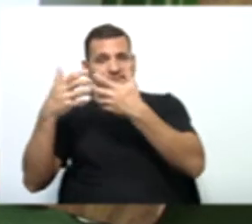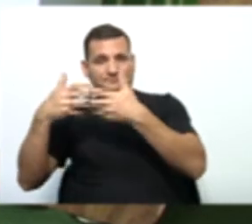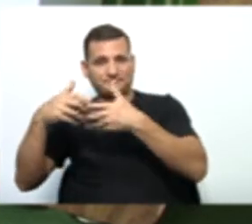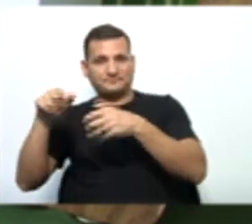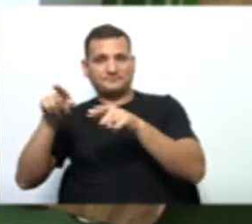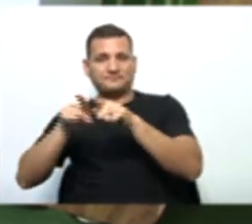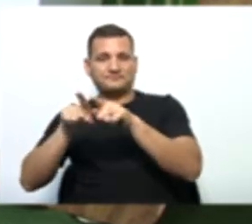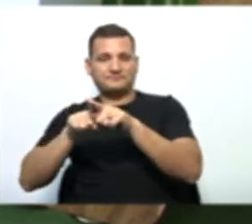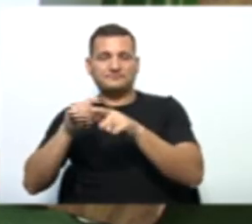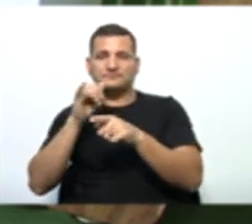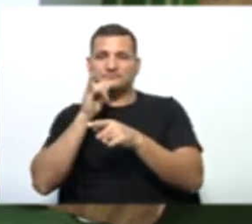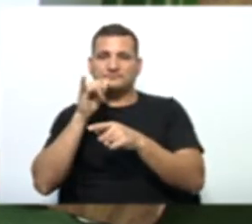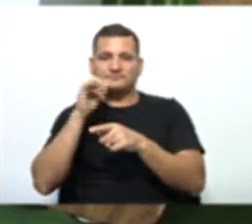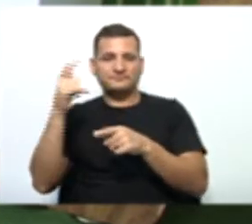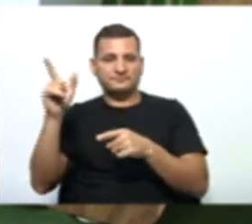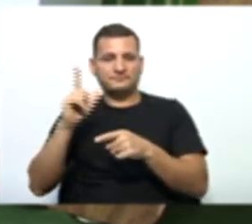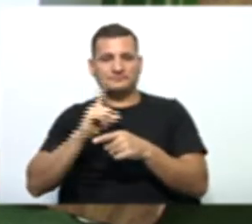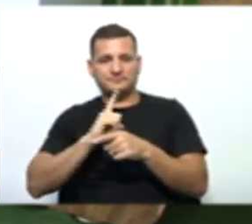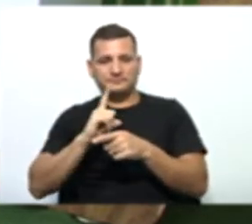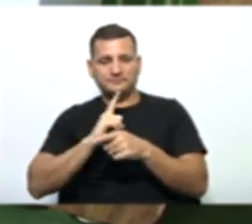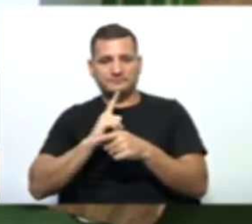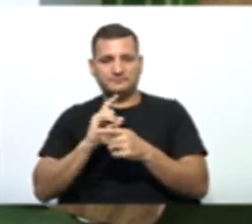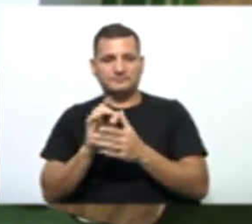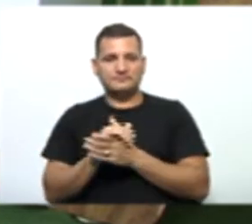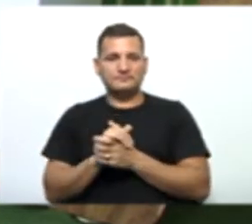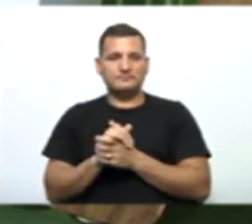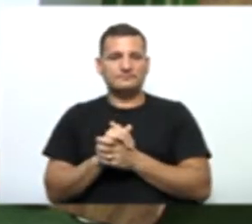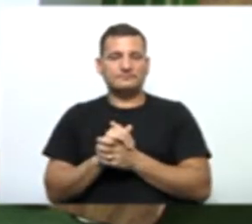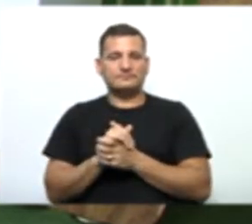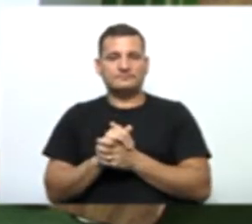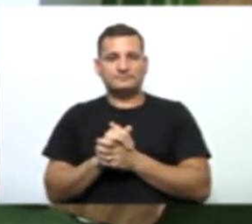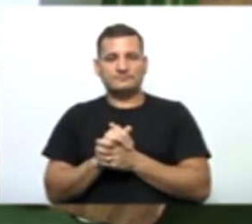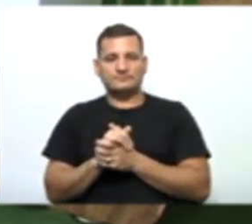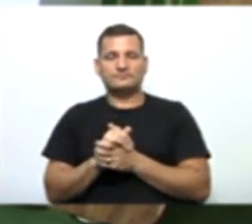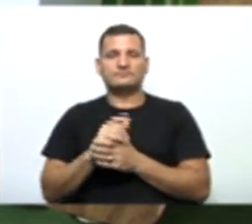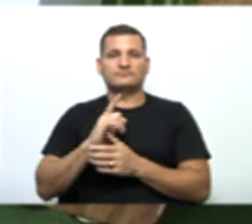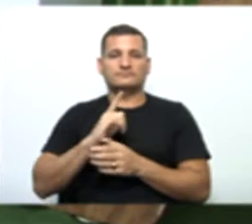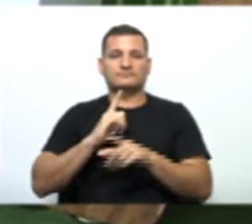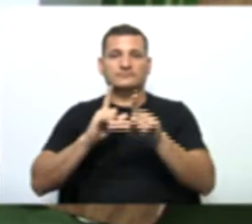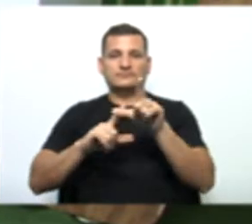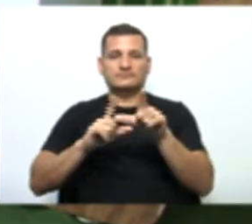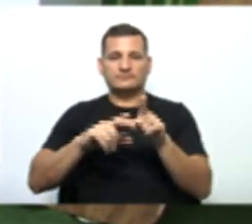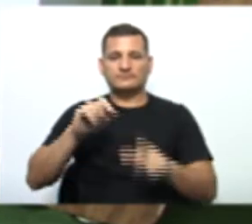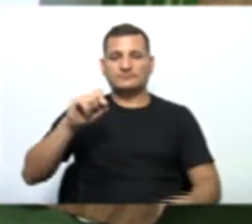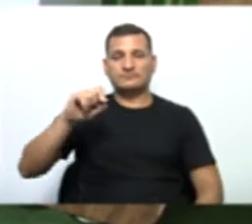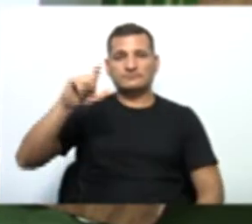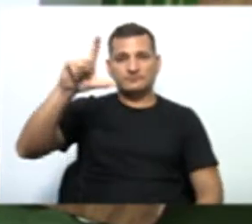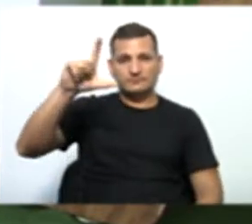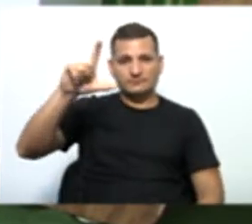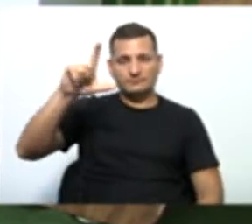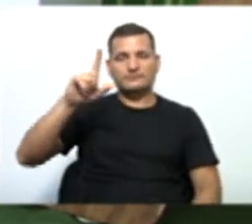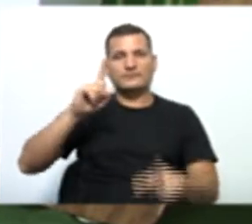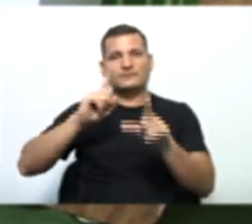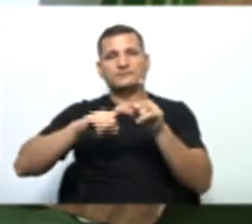de contraste. Vocês podem observar aqui, ó, eu tenho uma fonte grande, certo? E uma